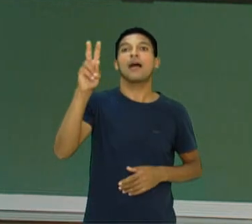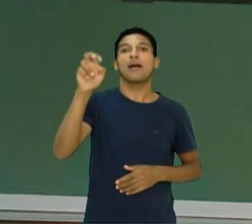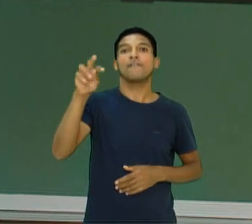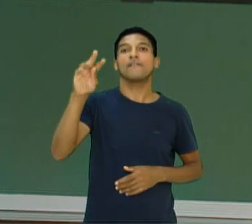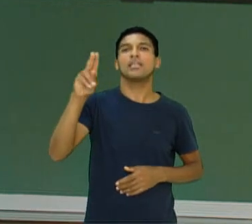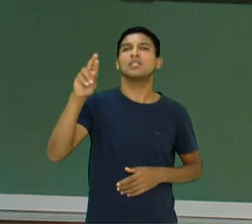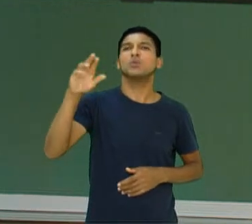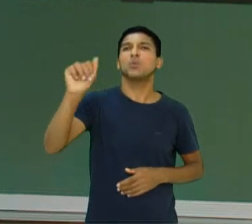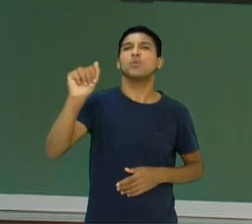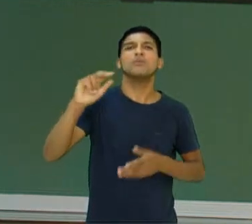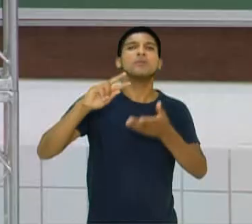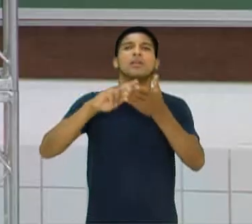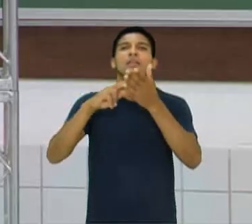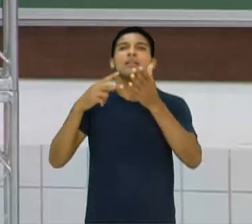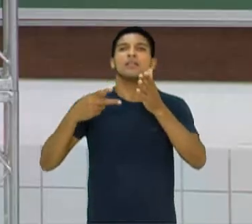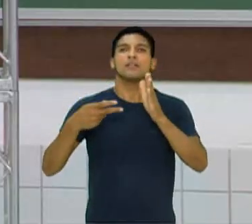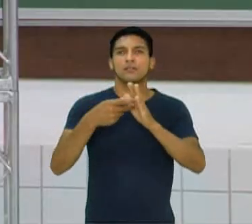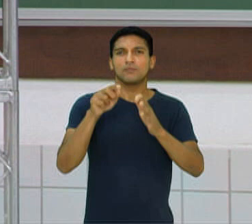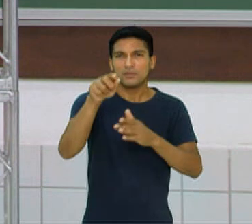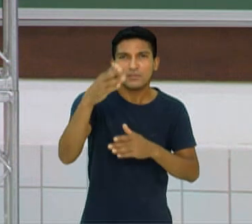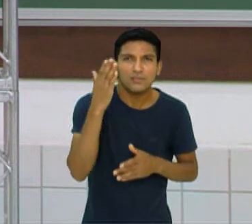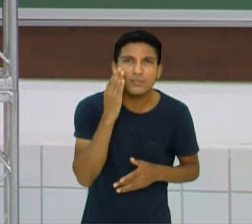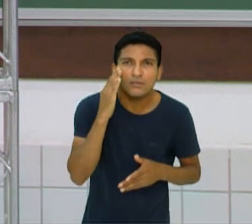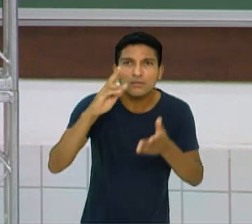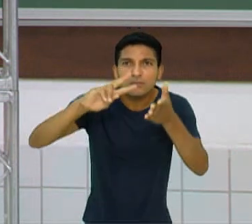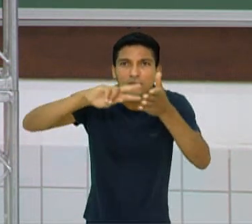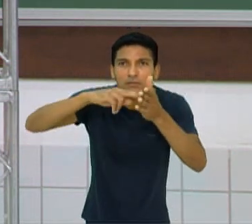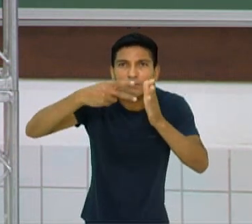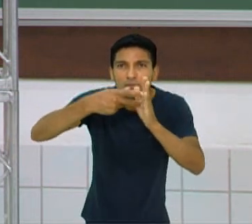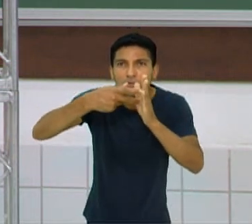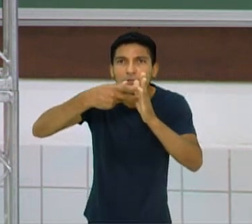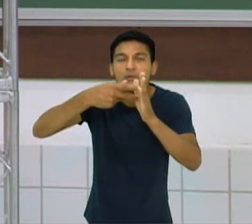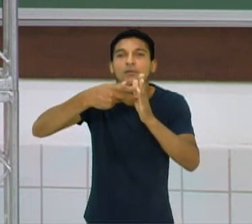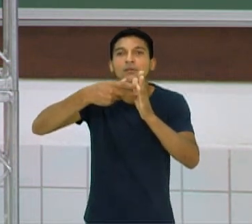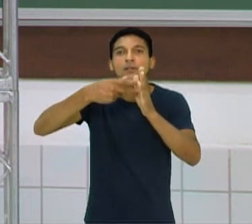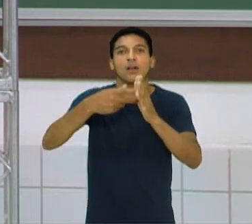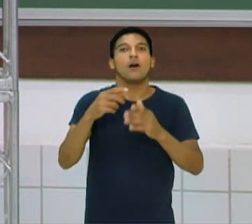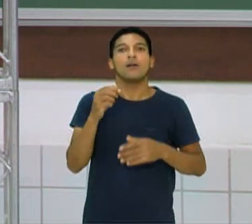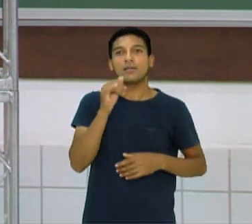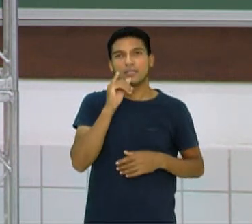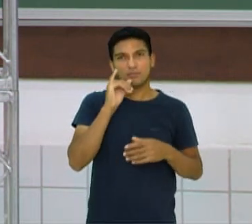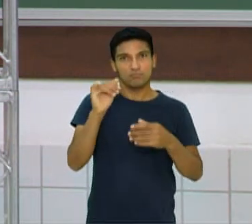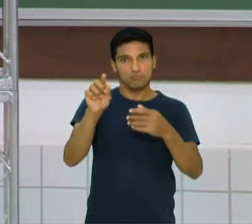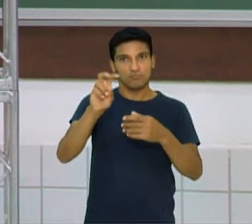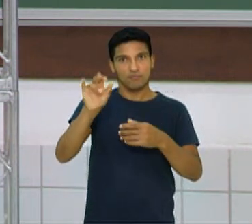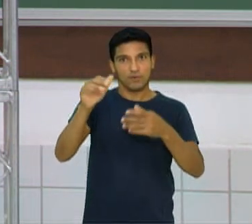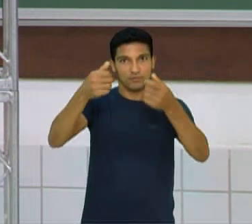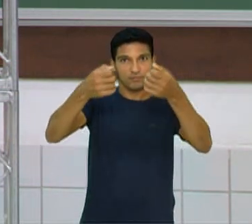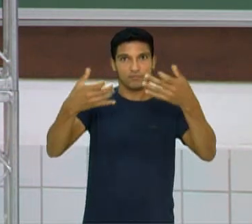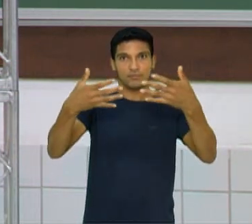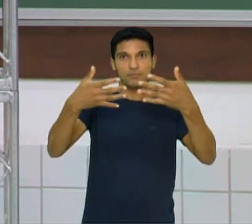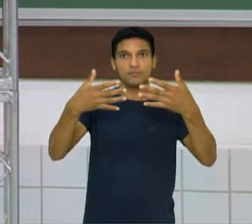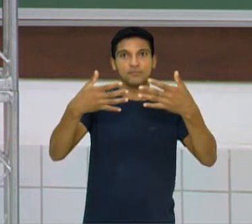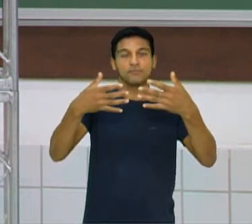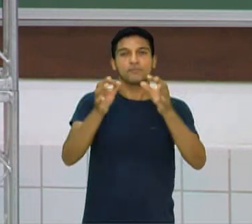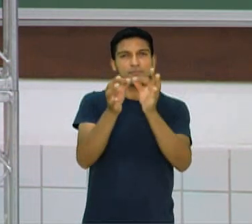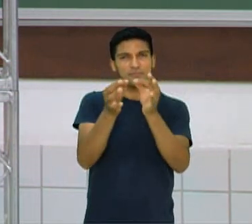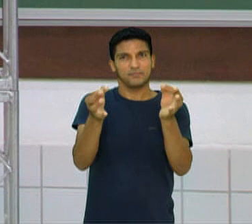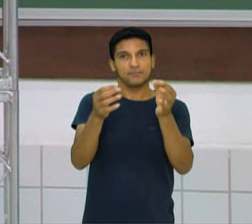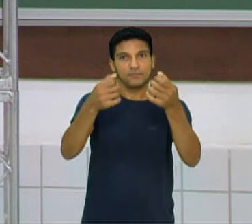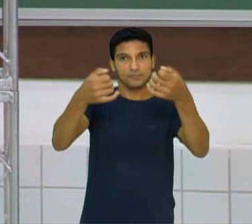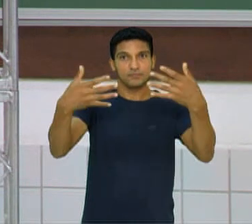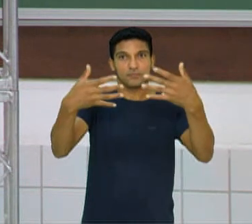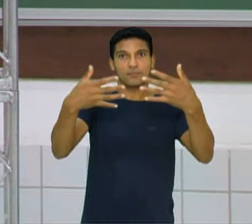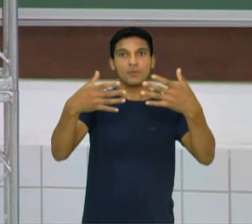Mas o que é aventura? Você sabe dizer o que é aventura? Vou dar uma explicação bem simples para você.